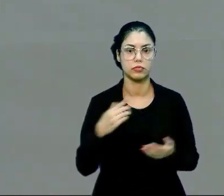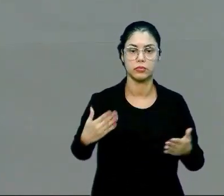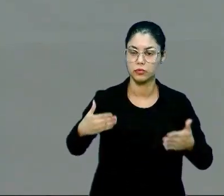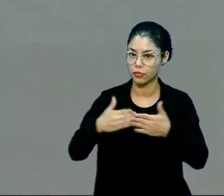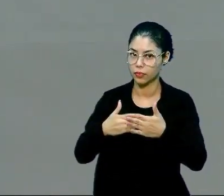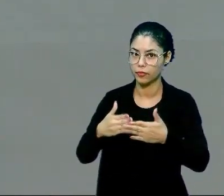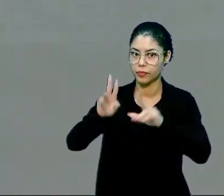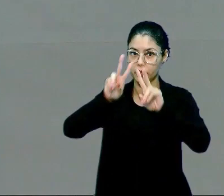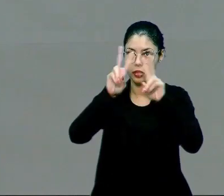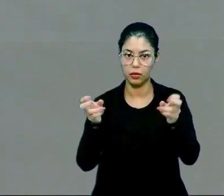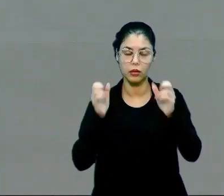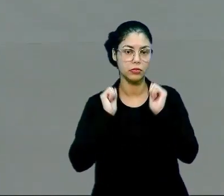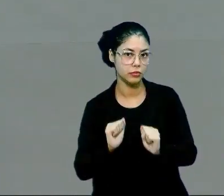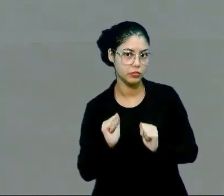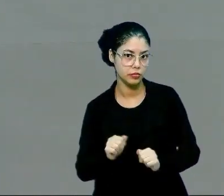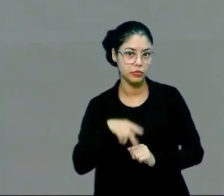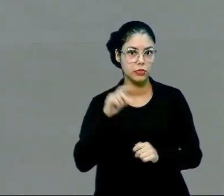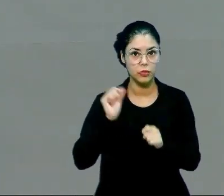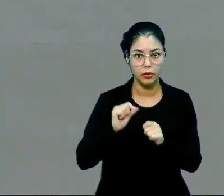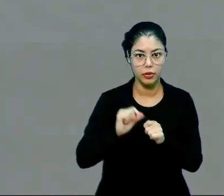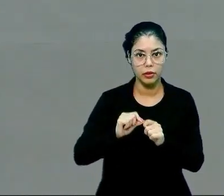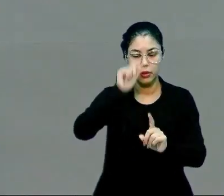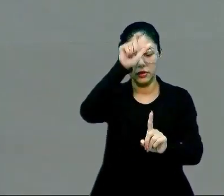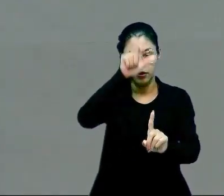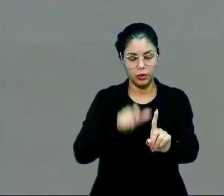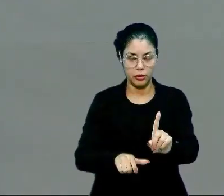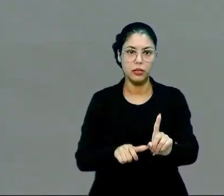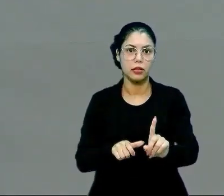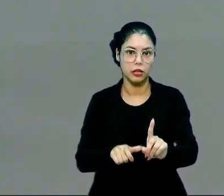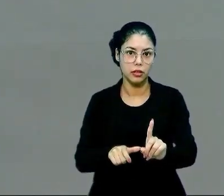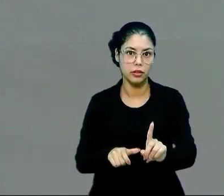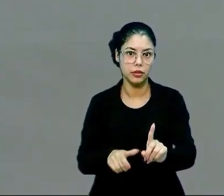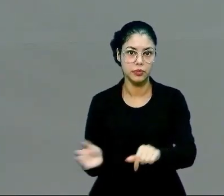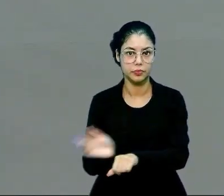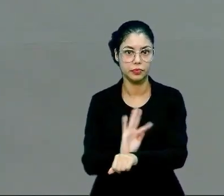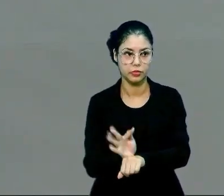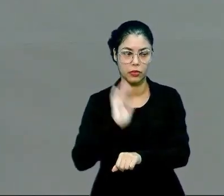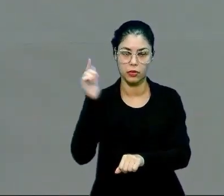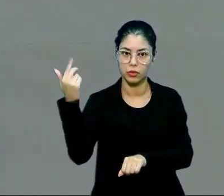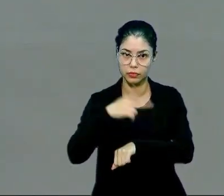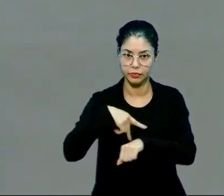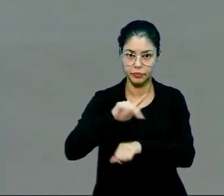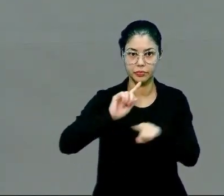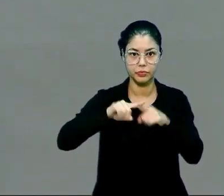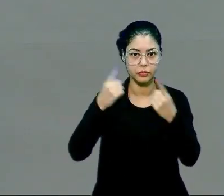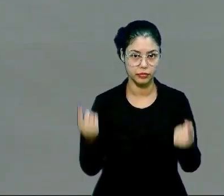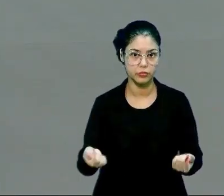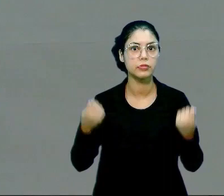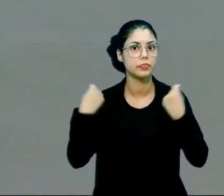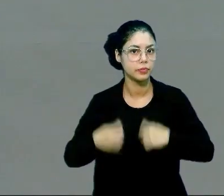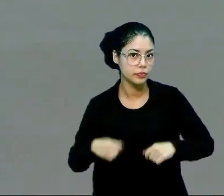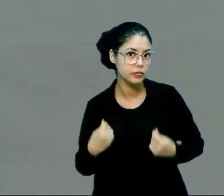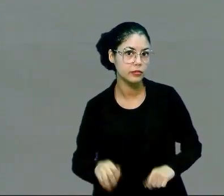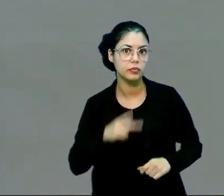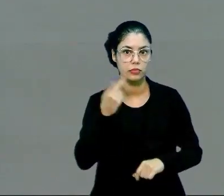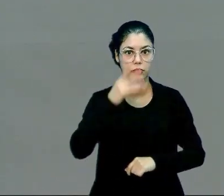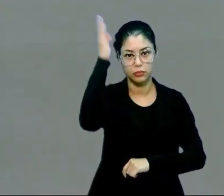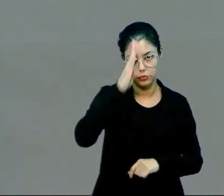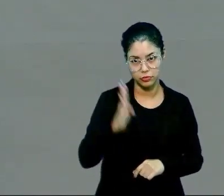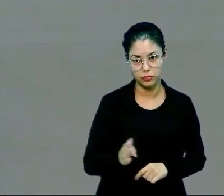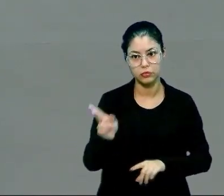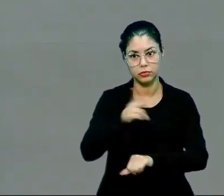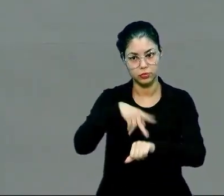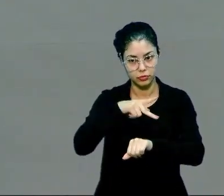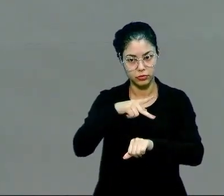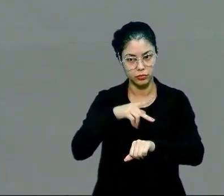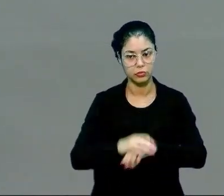delimitar o tema, nós podemos até fazer uma referência, por exemplo, a um filme de outro país, mas nós temos que falar sobre o nosso